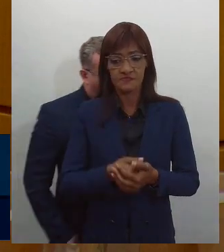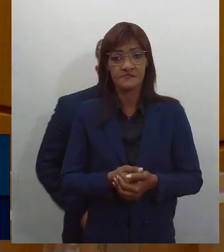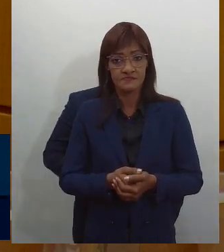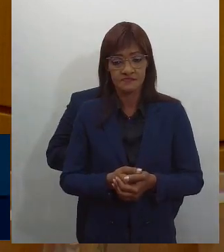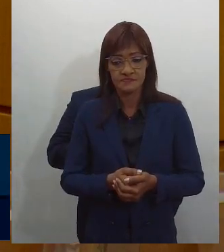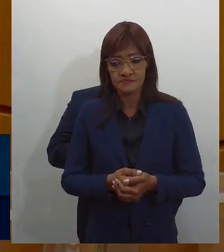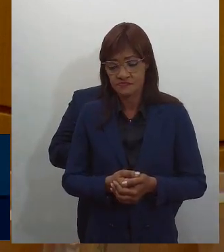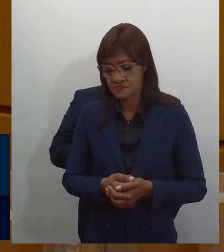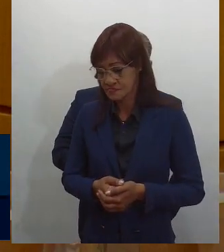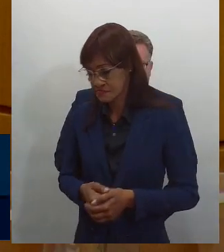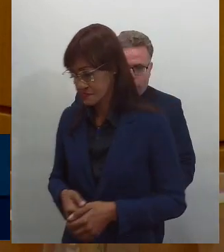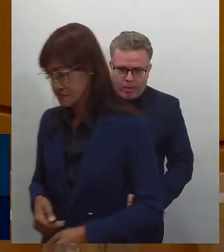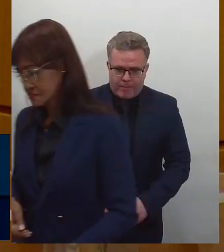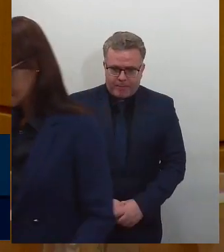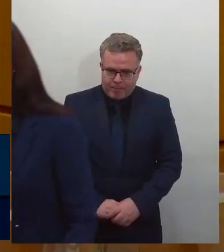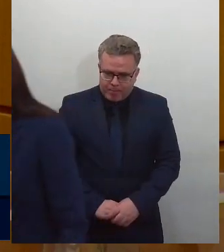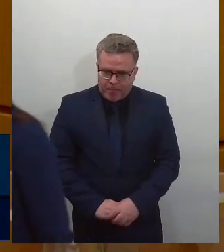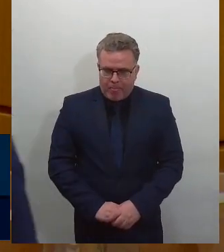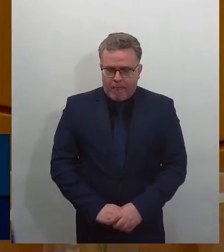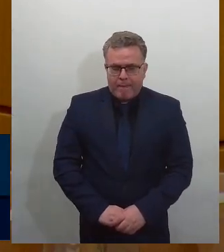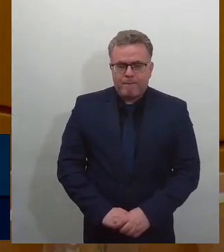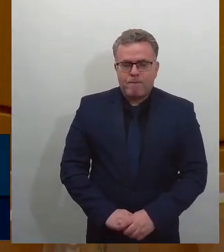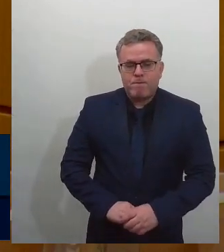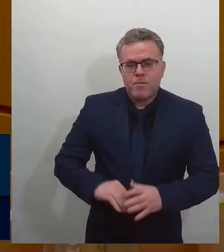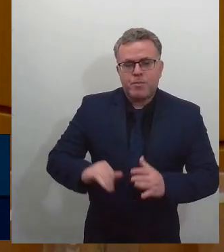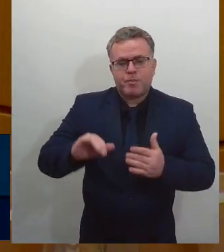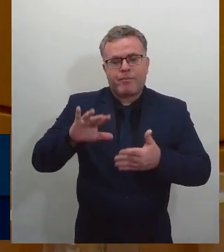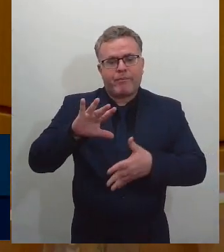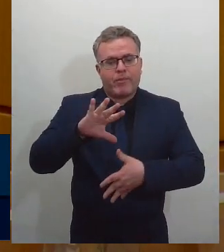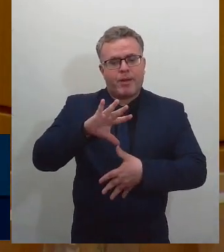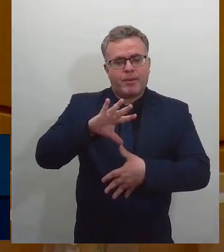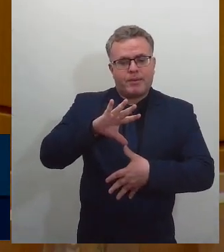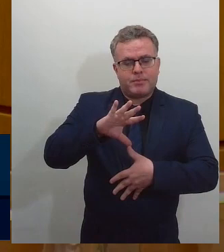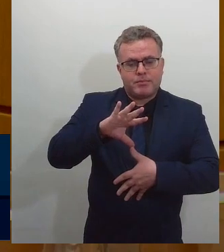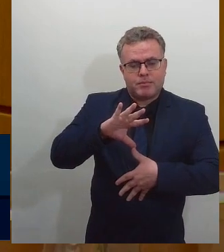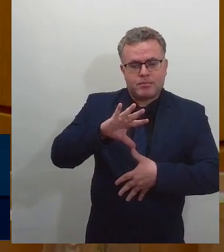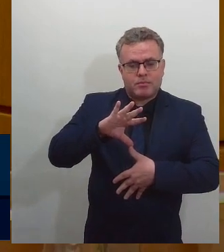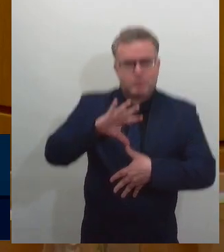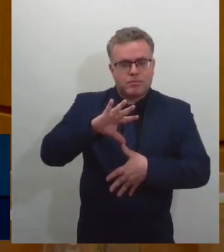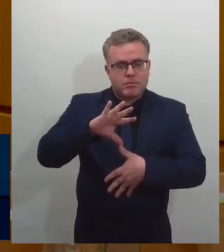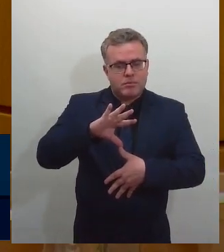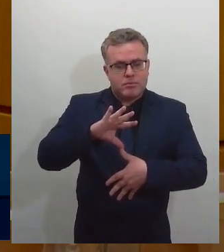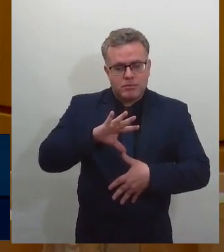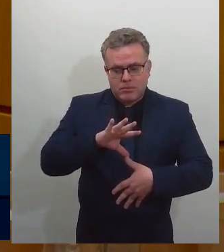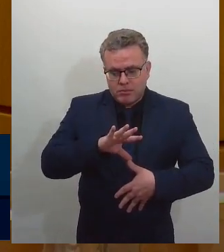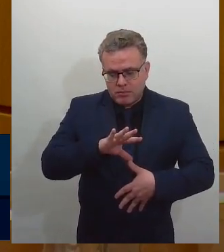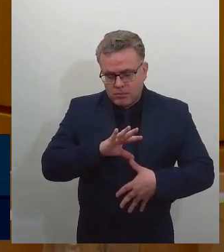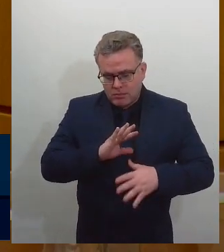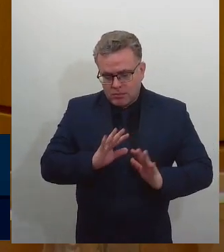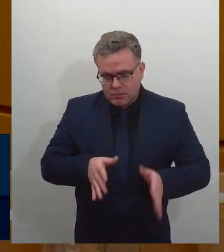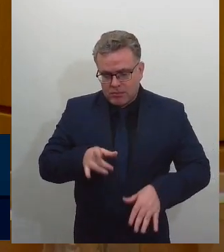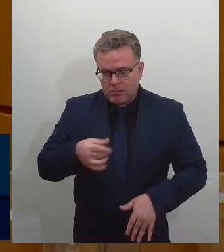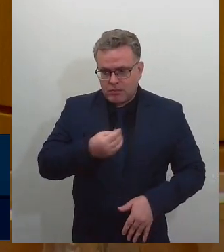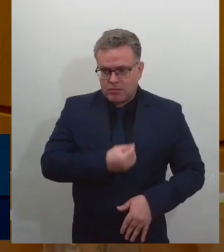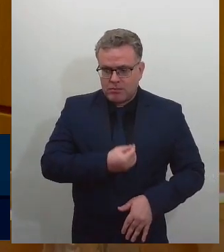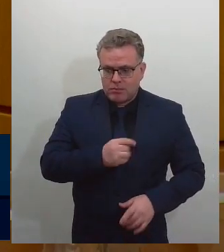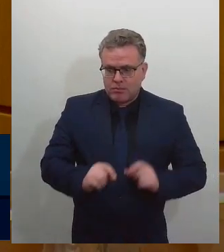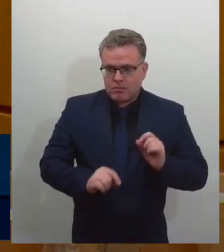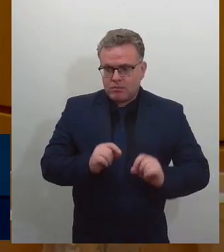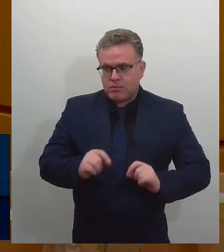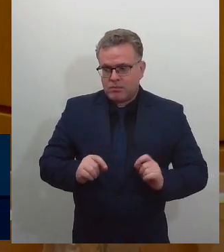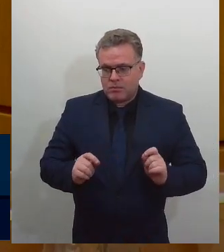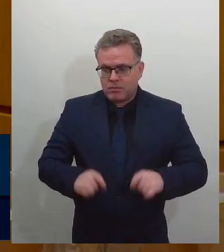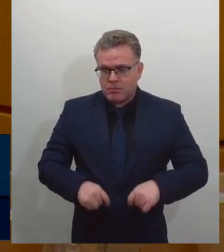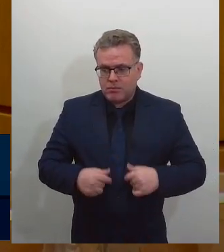Glória está sendo feito mudanças, modificações na rede. São 42 quilômetros de novas redes por dentro da cidade,